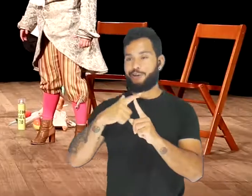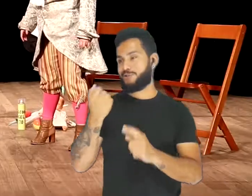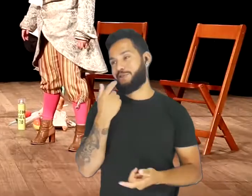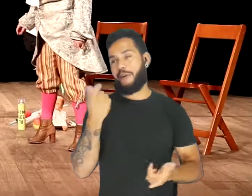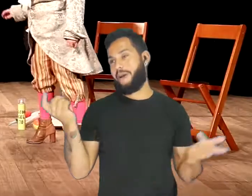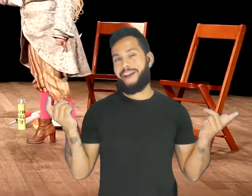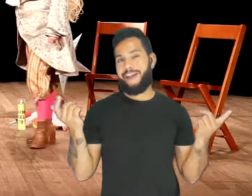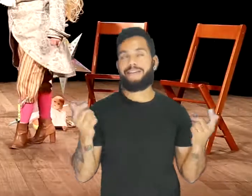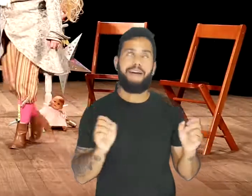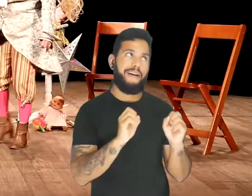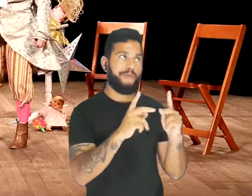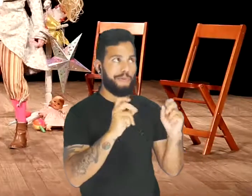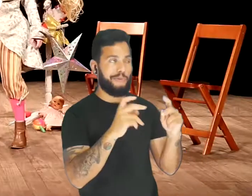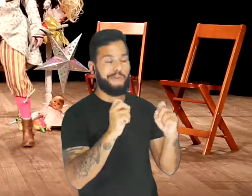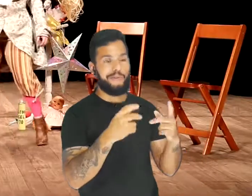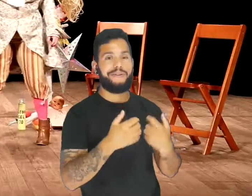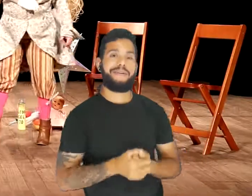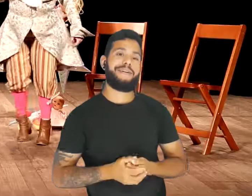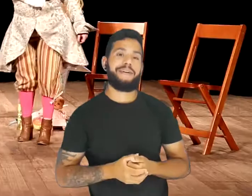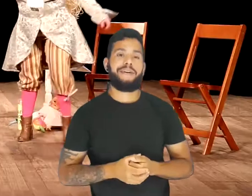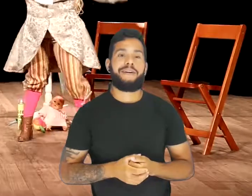Homeopatia. É, mas é um tipo.